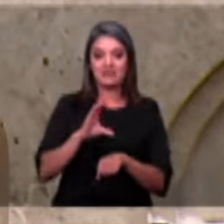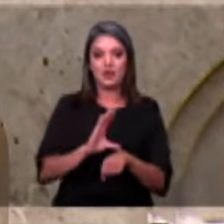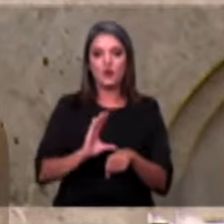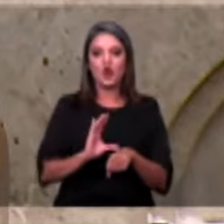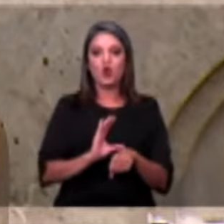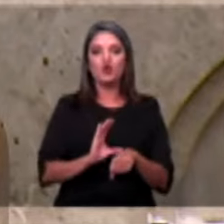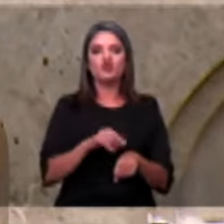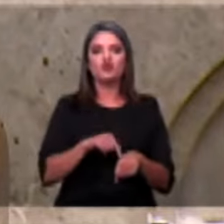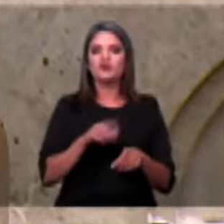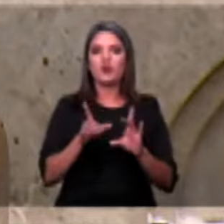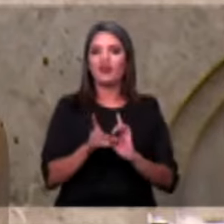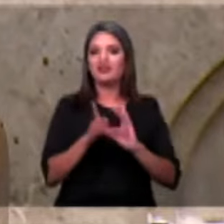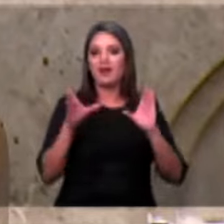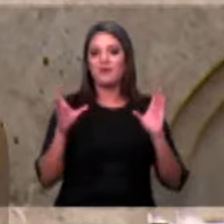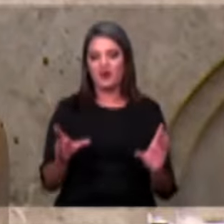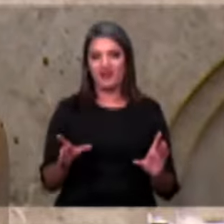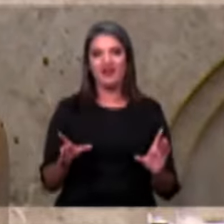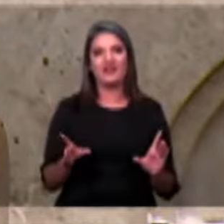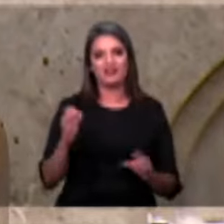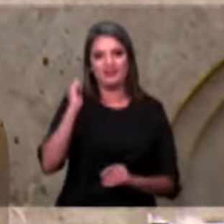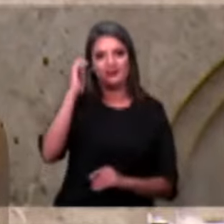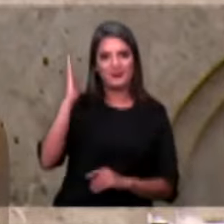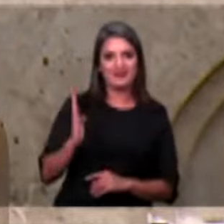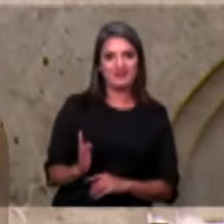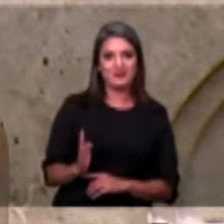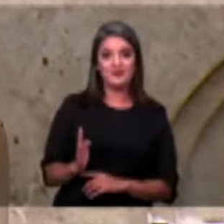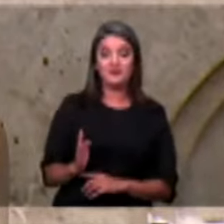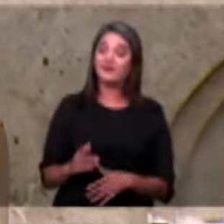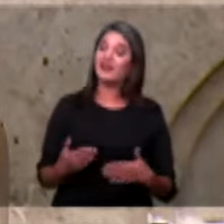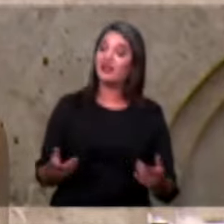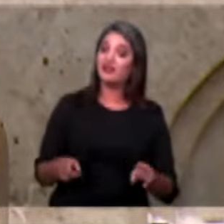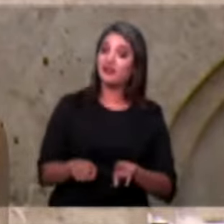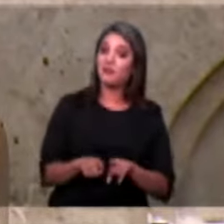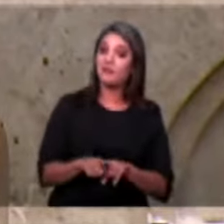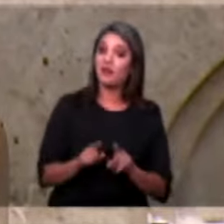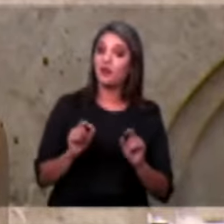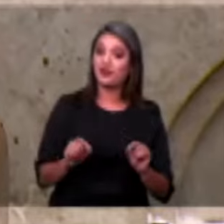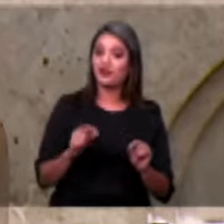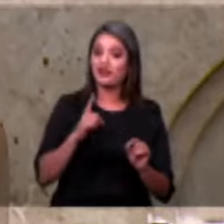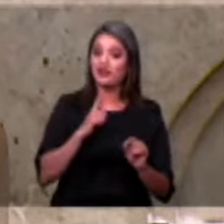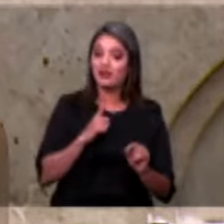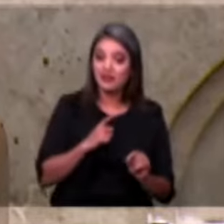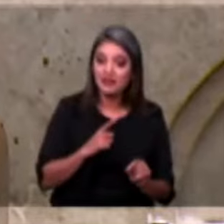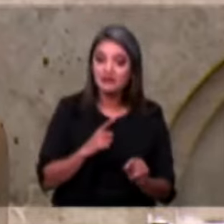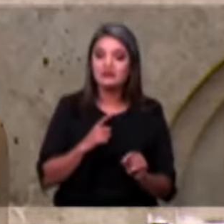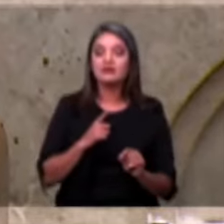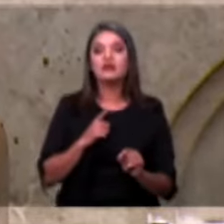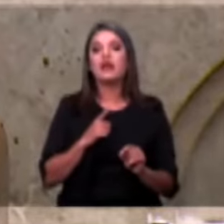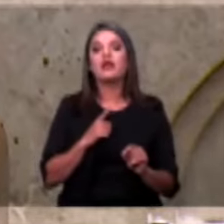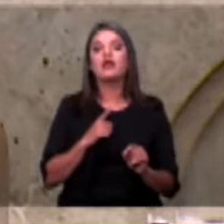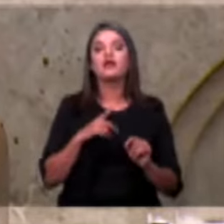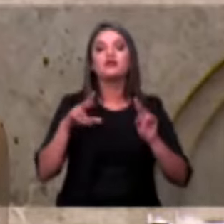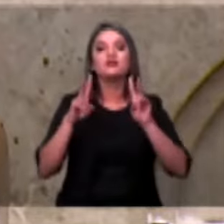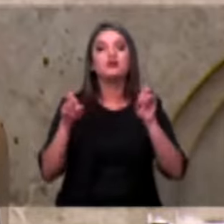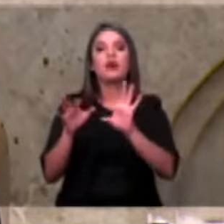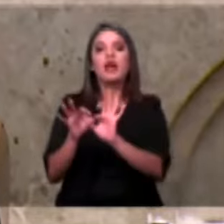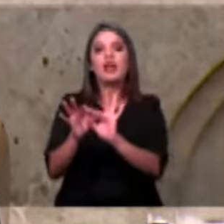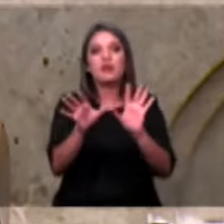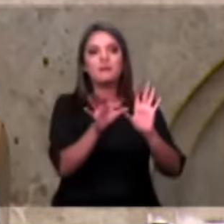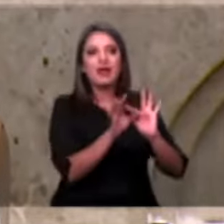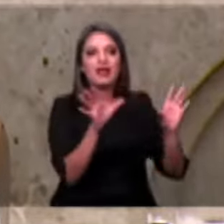Constituição democrática como a nossa e se traduz no exercício da jurisdição das liberdades, na esteira,